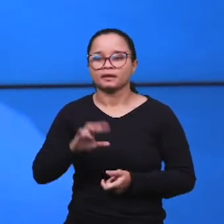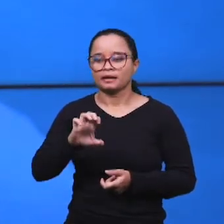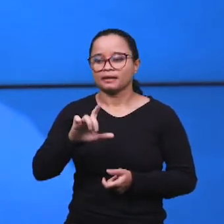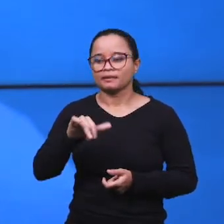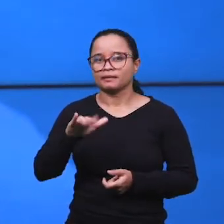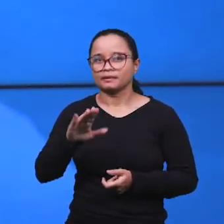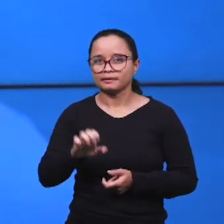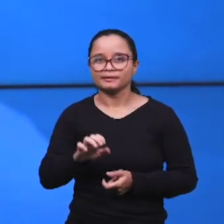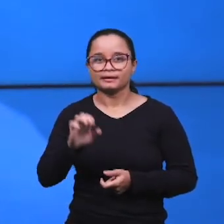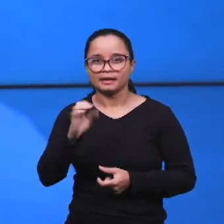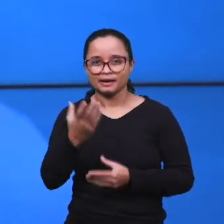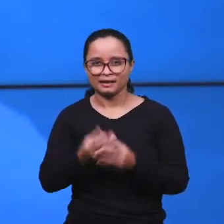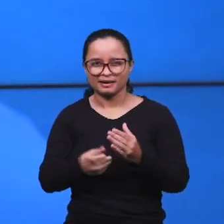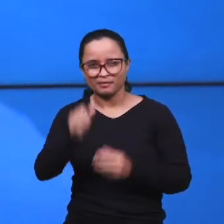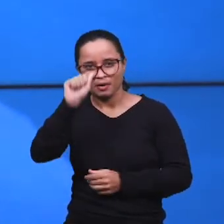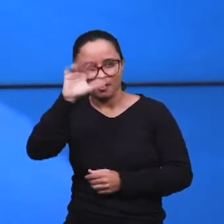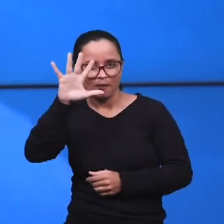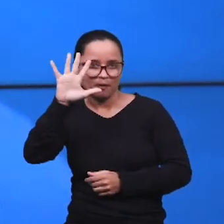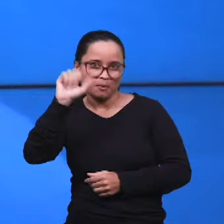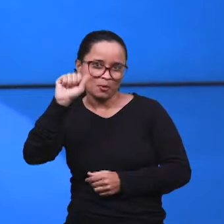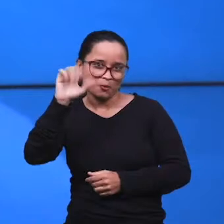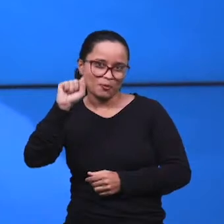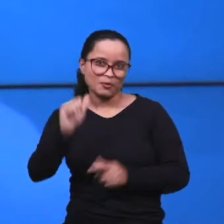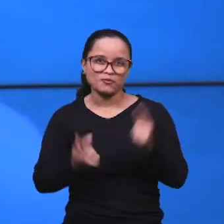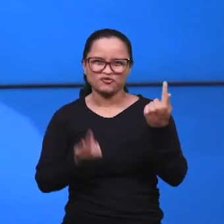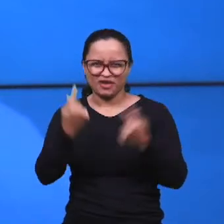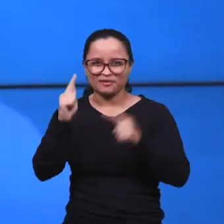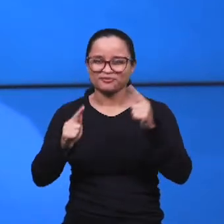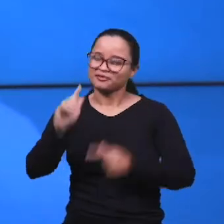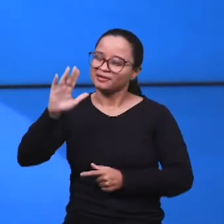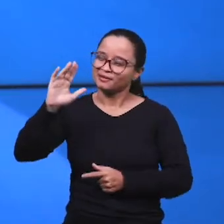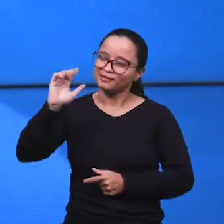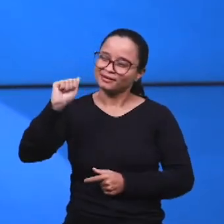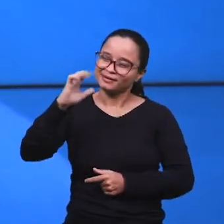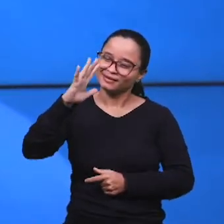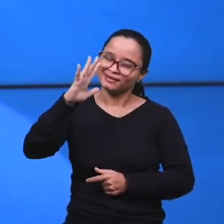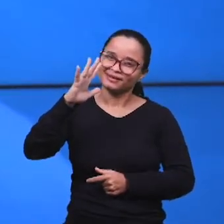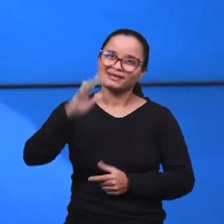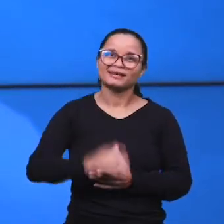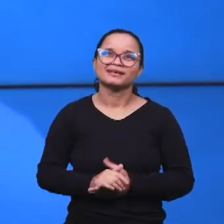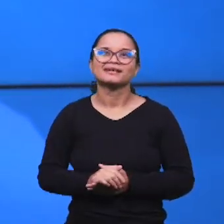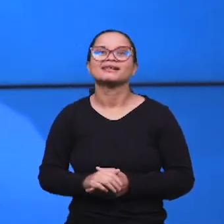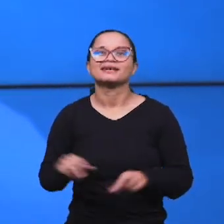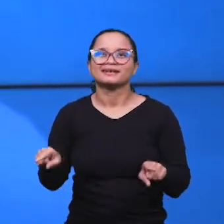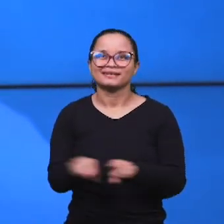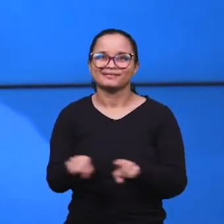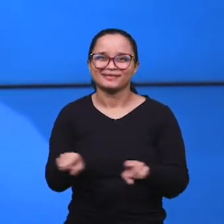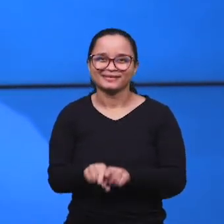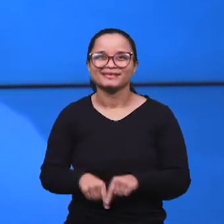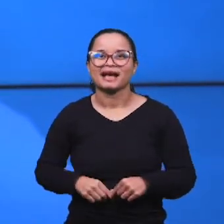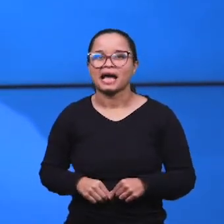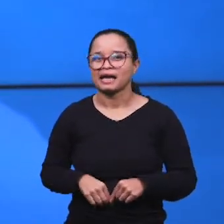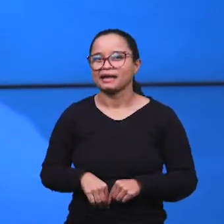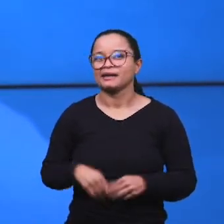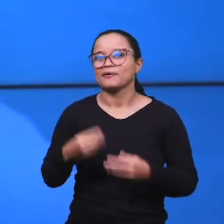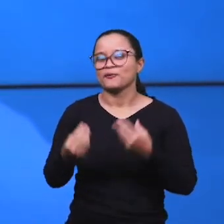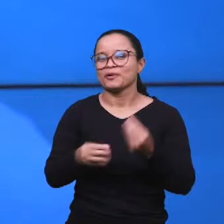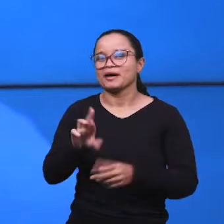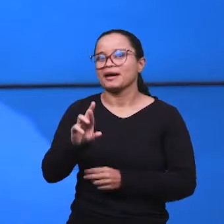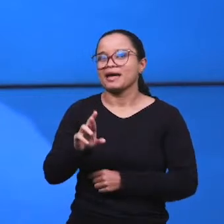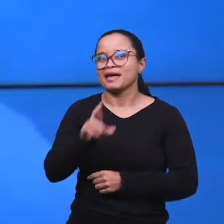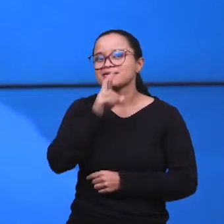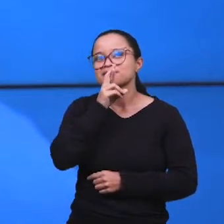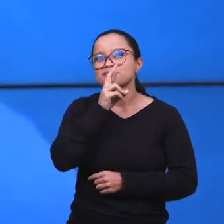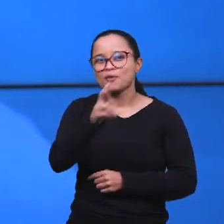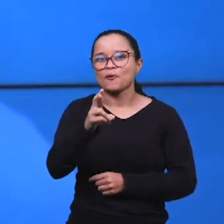Elaine, estendendo a sua mãozinha, fazendo um gesto, como se ali você estivesse também editando, né, a resposta que